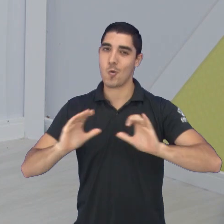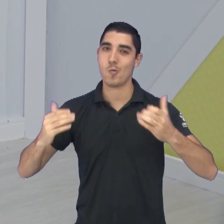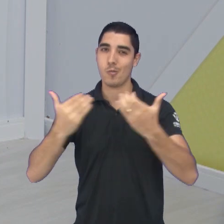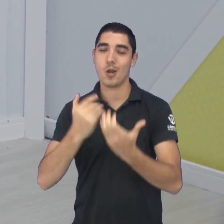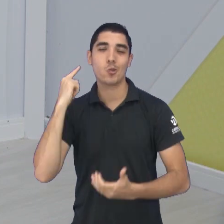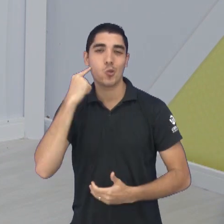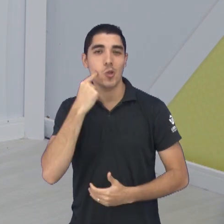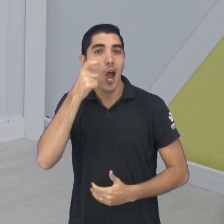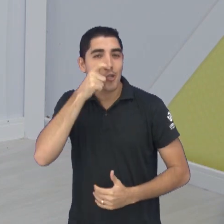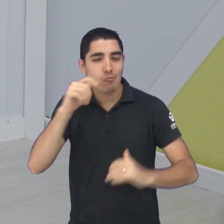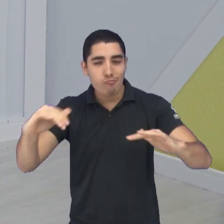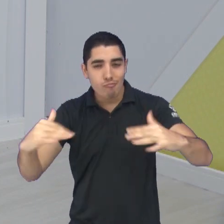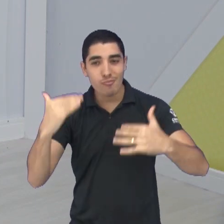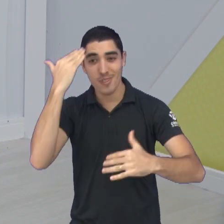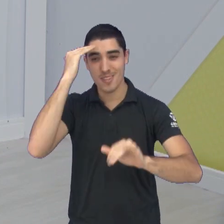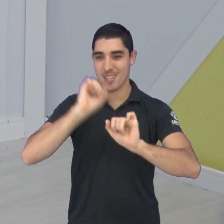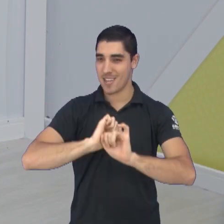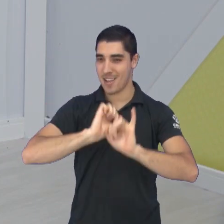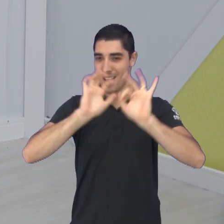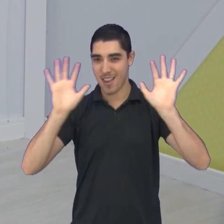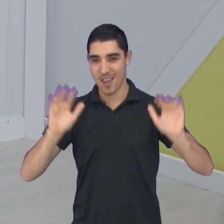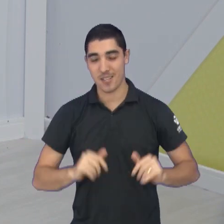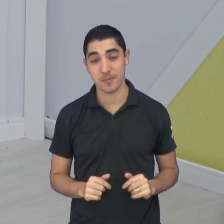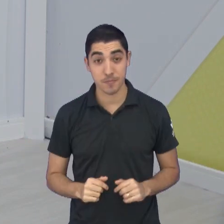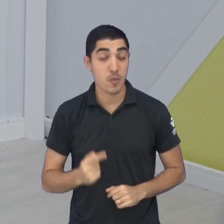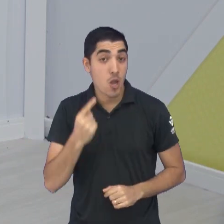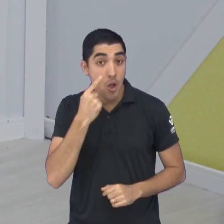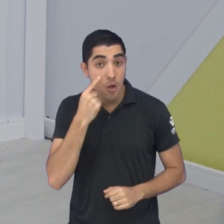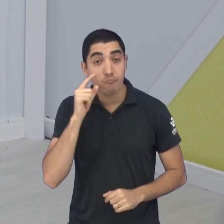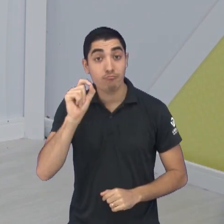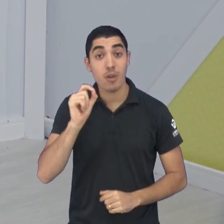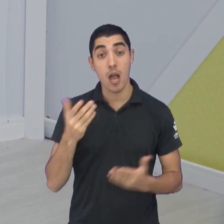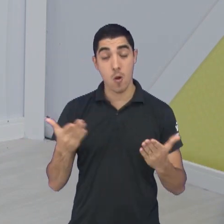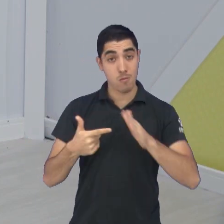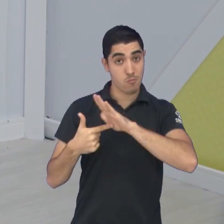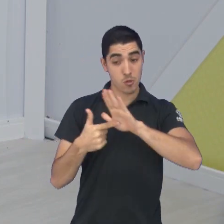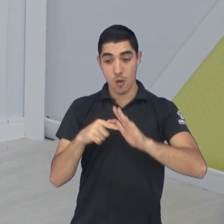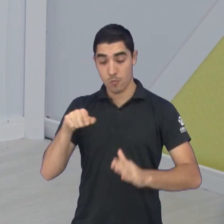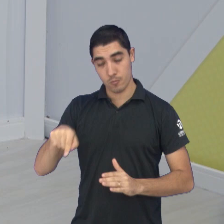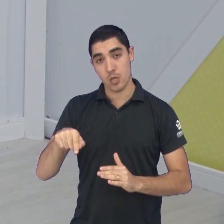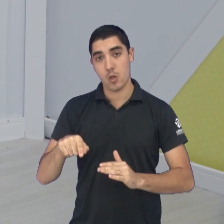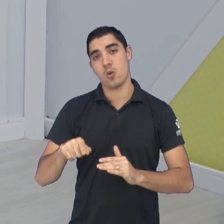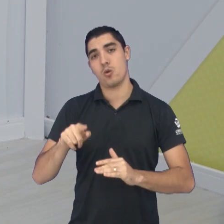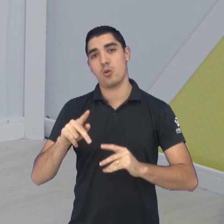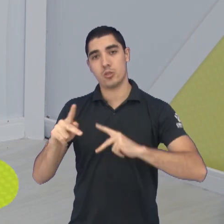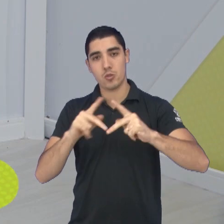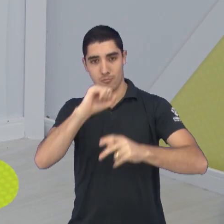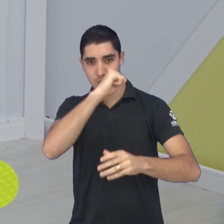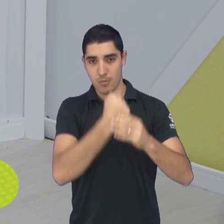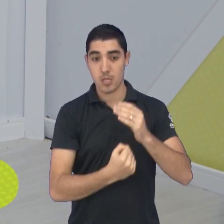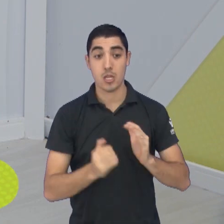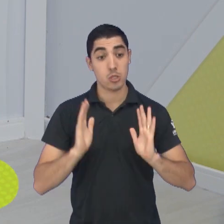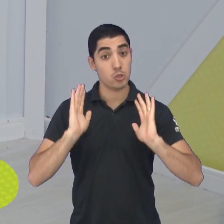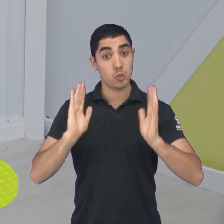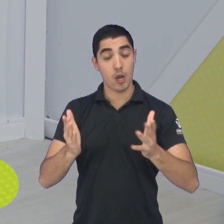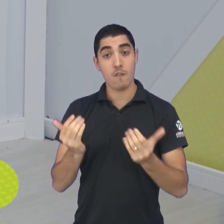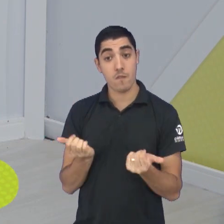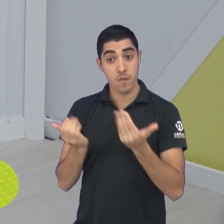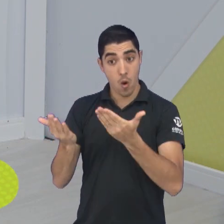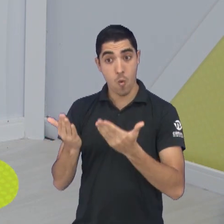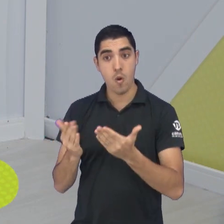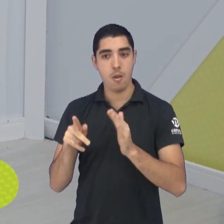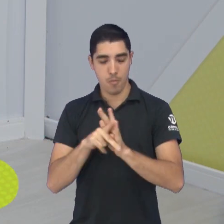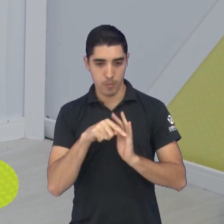o nosso Hora do Esporte, tá certo? E olha só, a gente começa falando do São José Basquetebol, que foi até o ginásio Pedrocão em Franca enfrentar